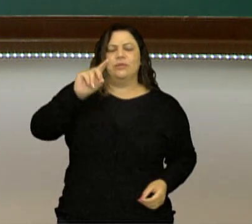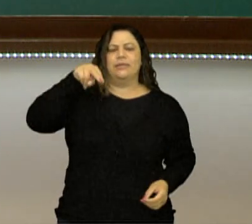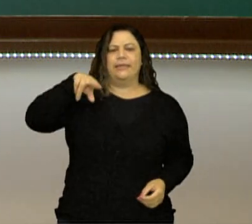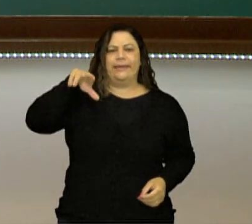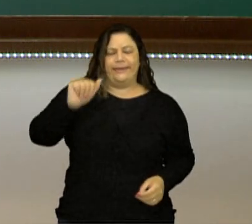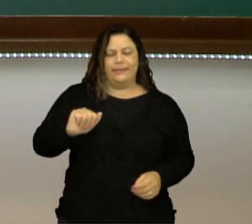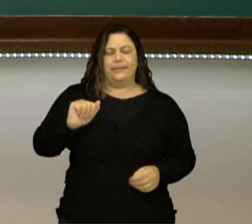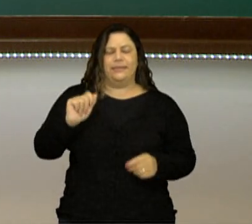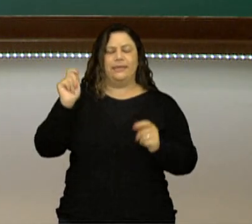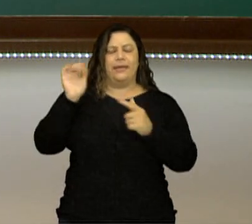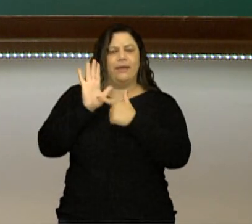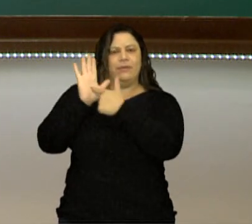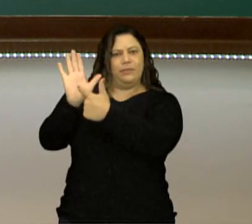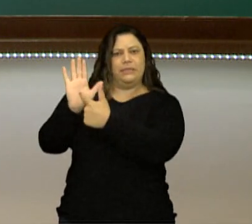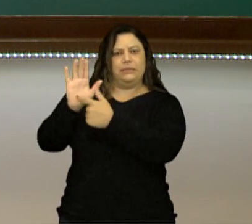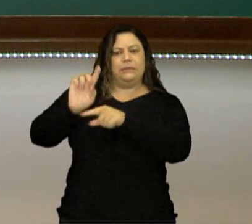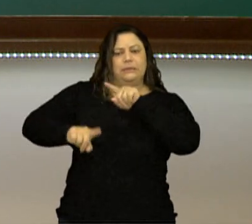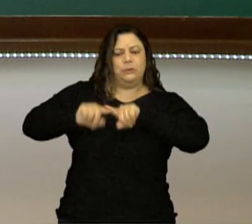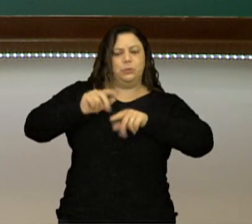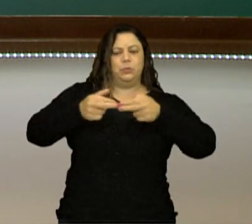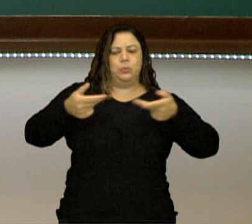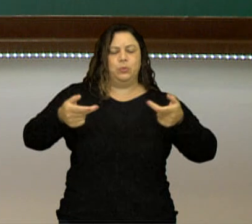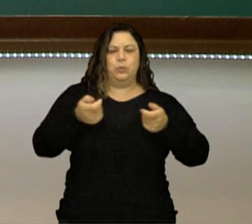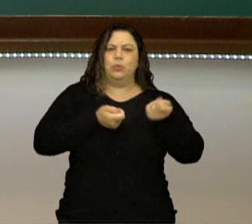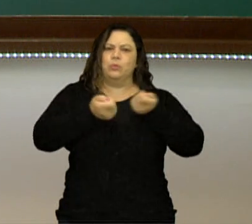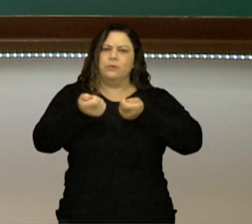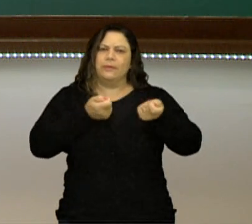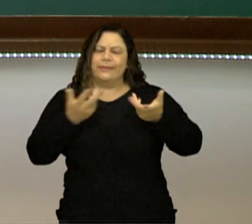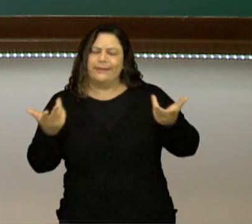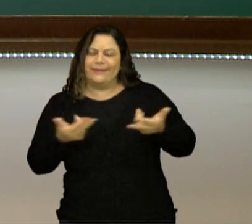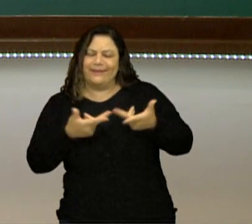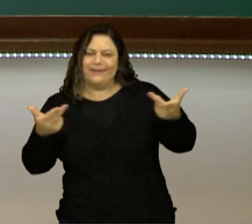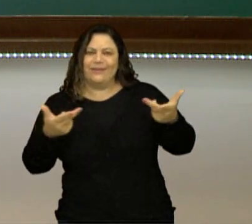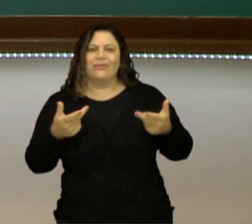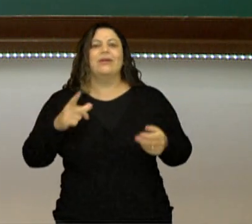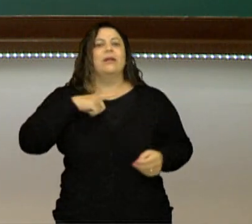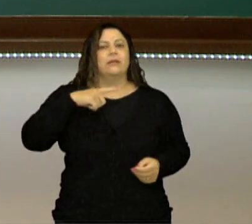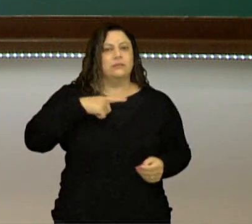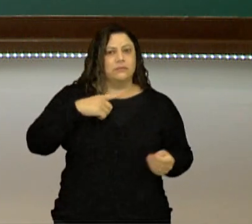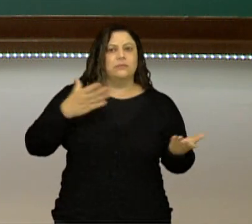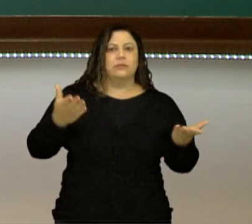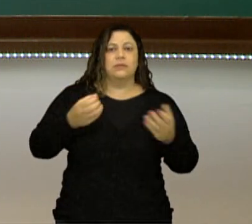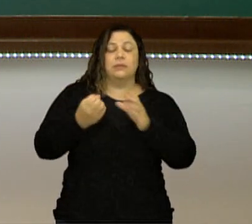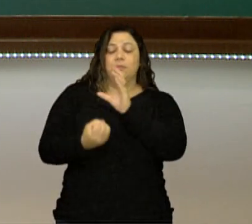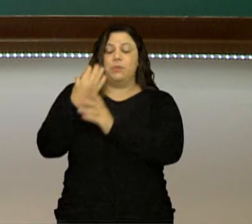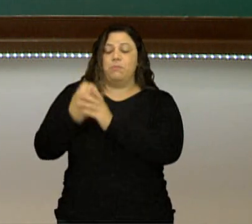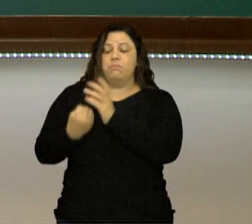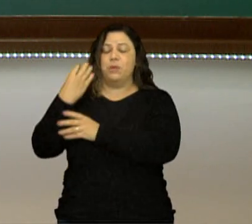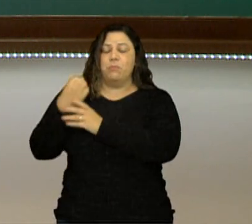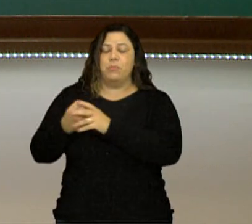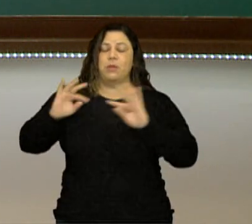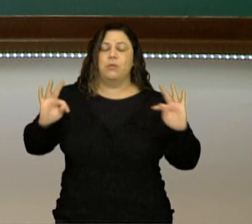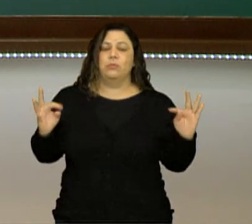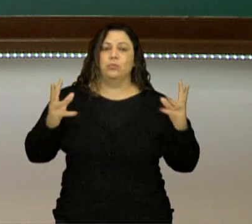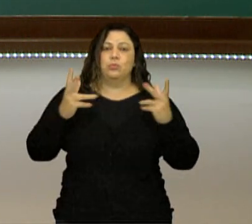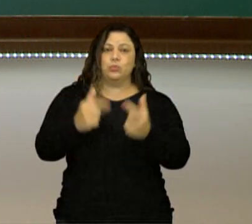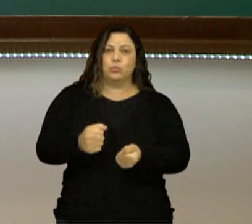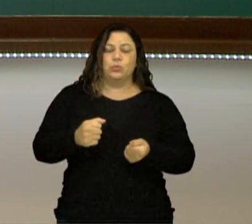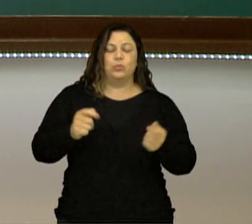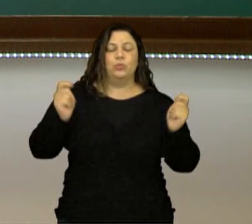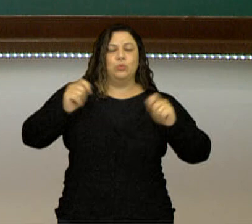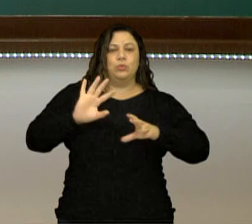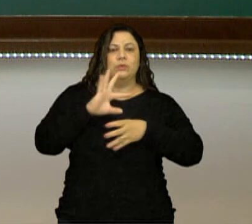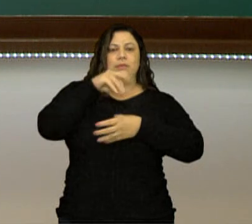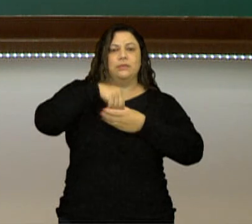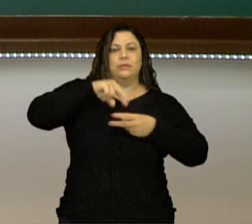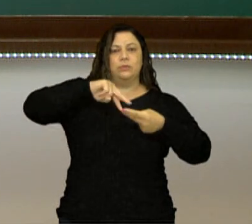produto, tá? Então, como que isso vai ser regulado? Se fosse produzir tudo de uma vez, o que está no